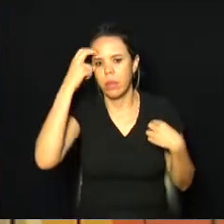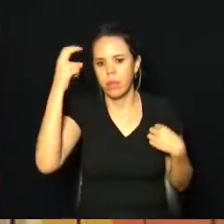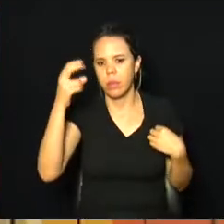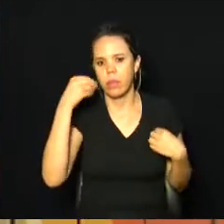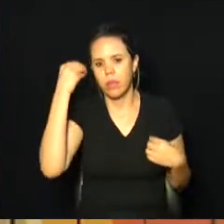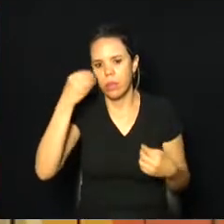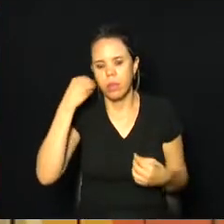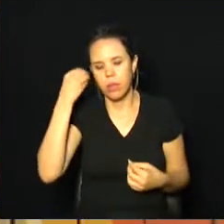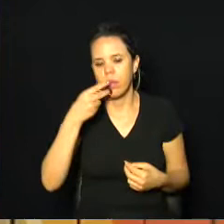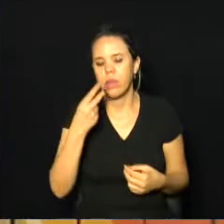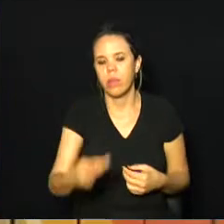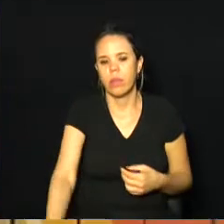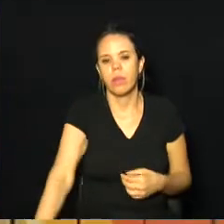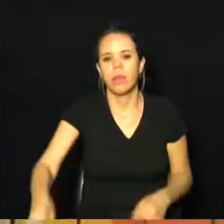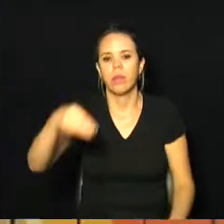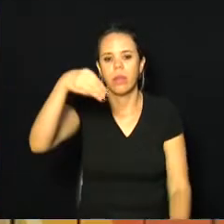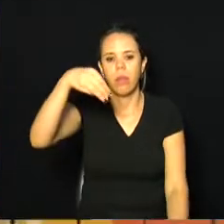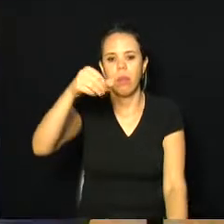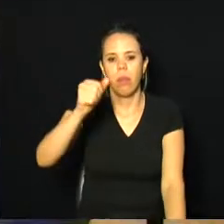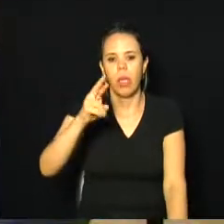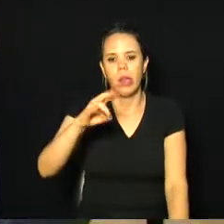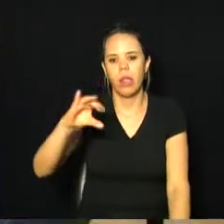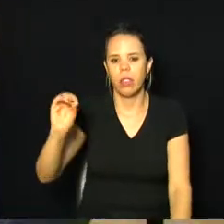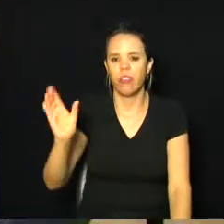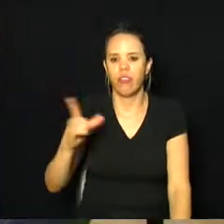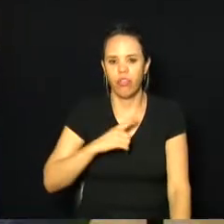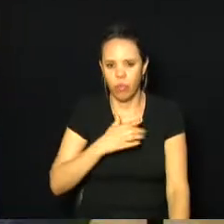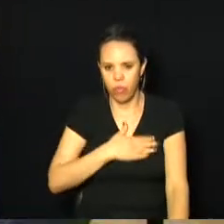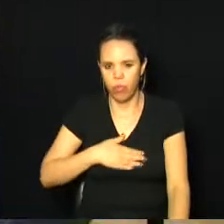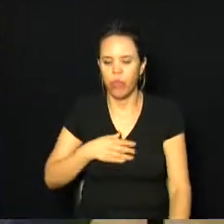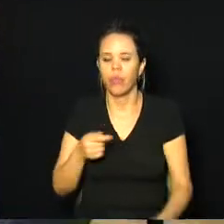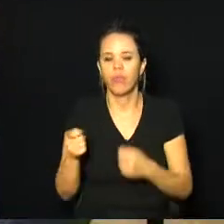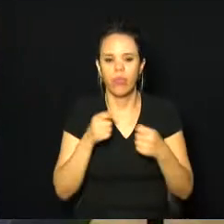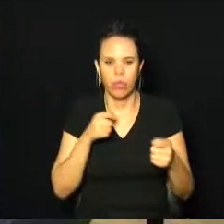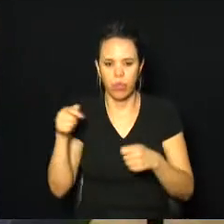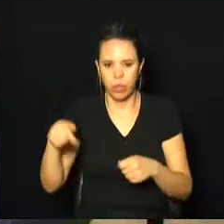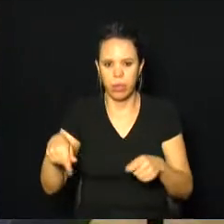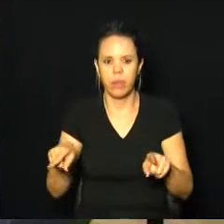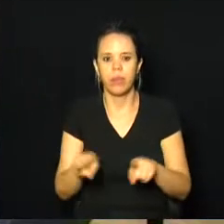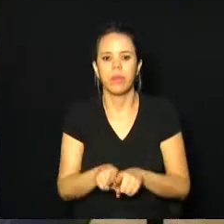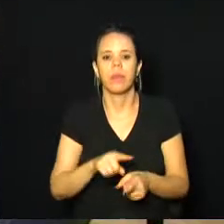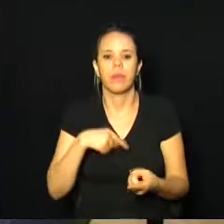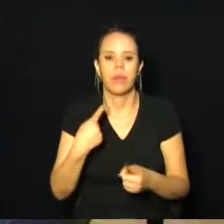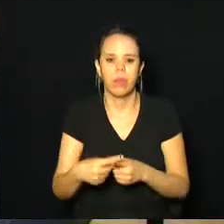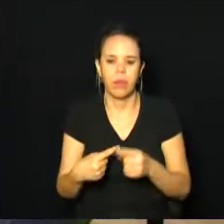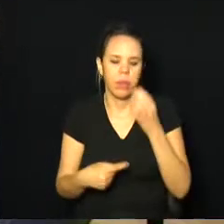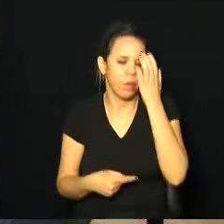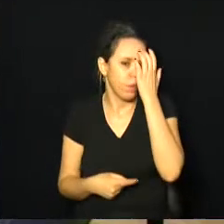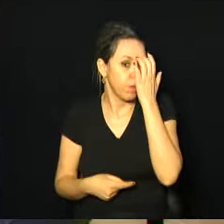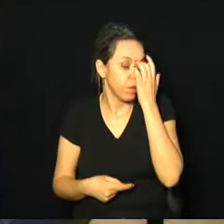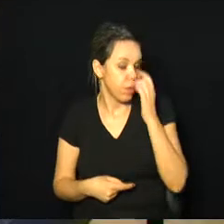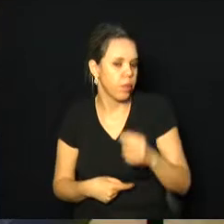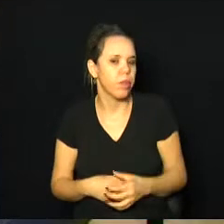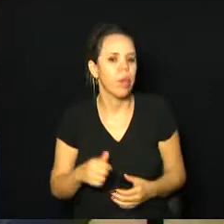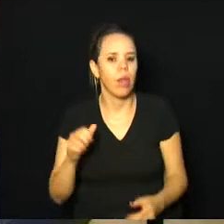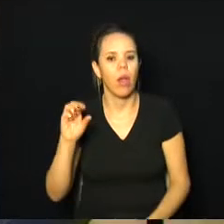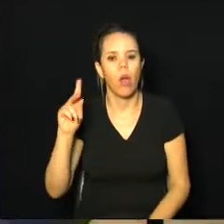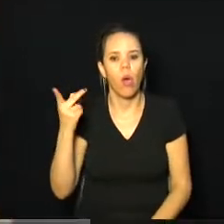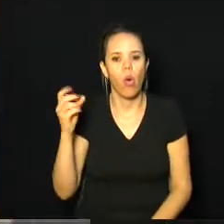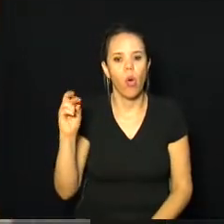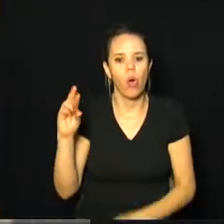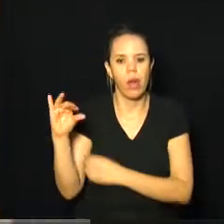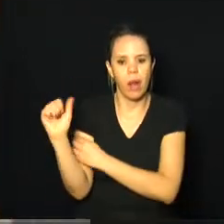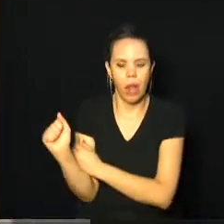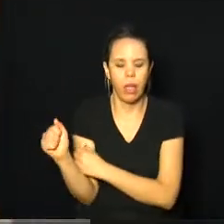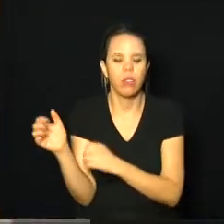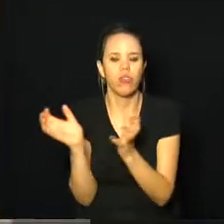grande. Você citou o Maurício Lima, já tive o prazer de entrevistá-lo aqui também no Mais Esportes. O Horácio de Leão faz parte